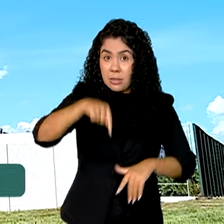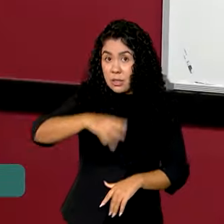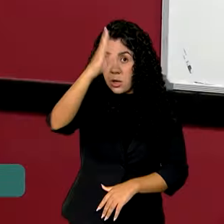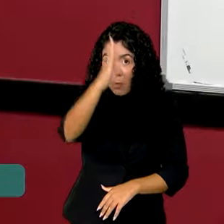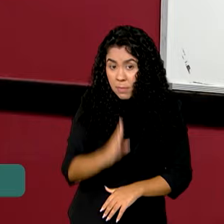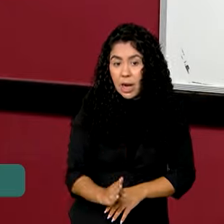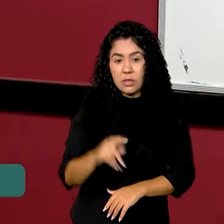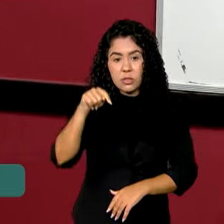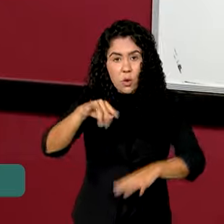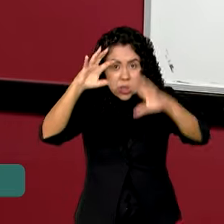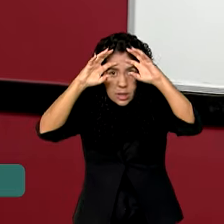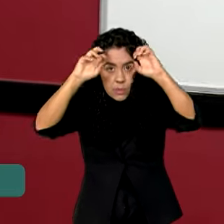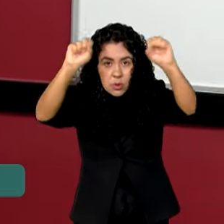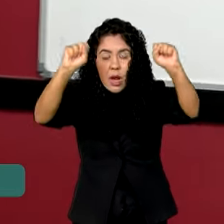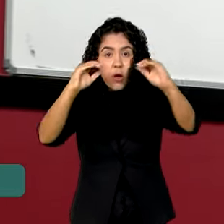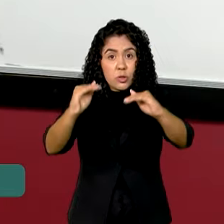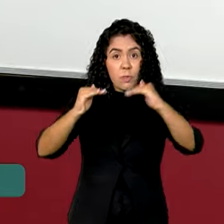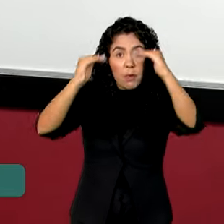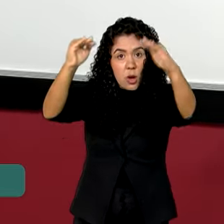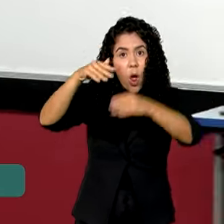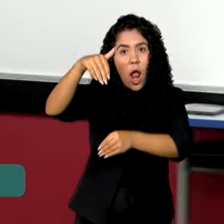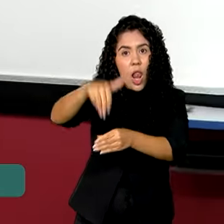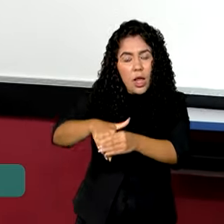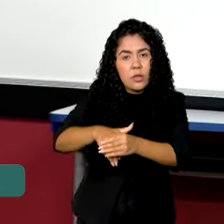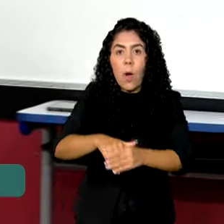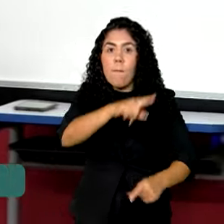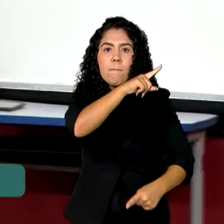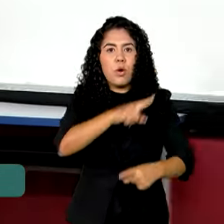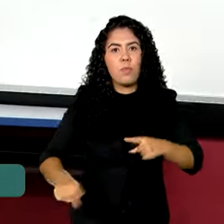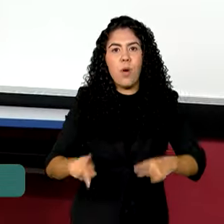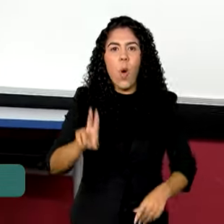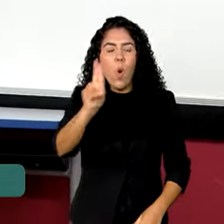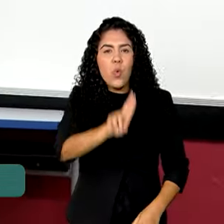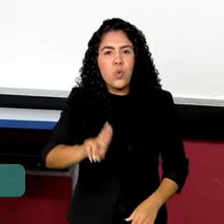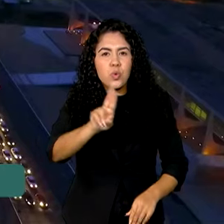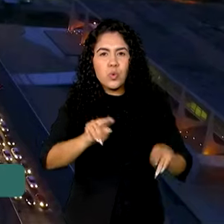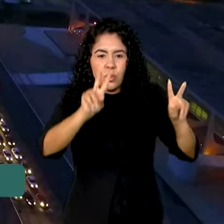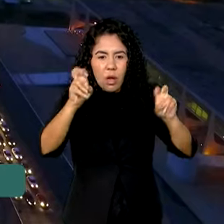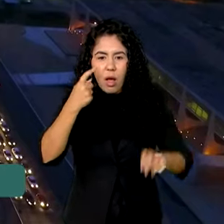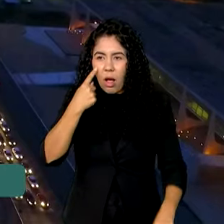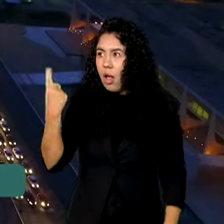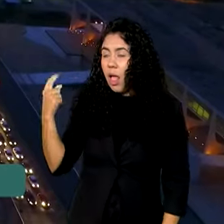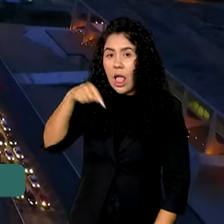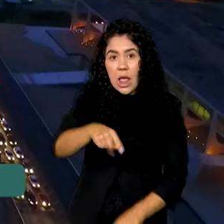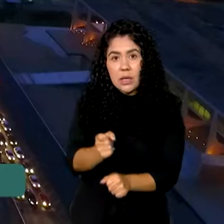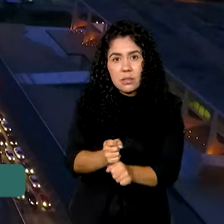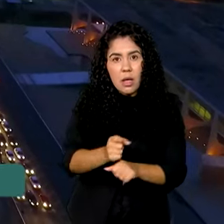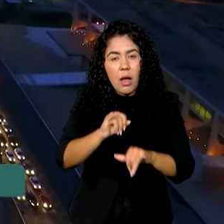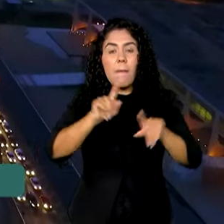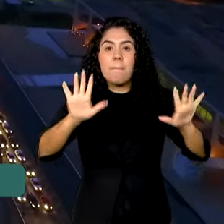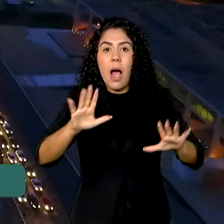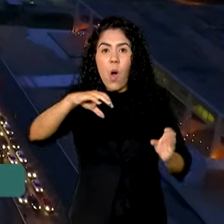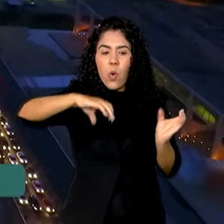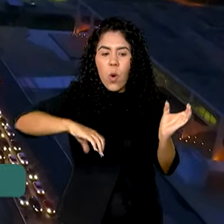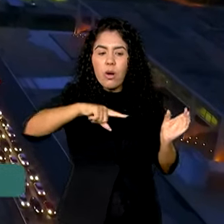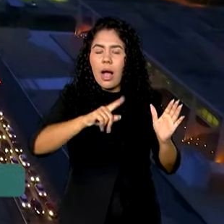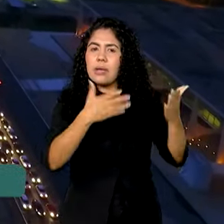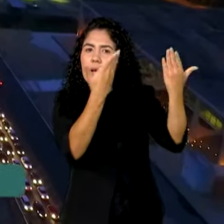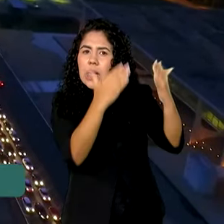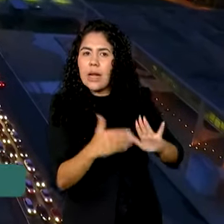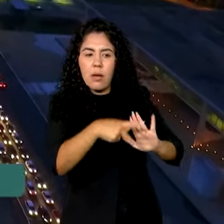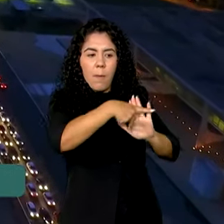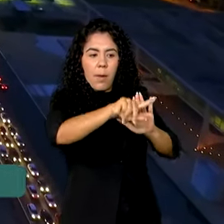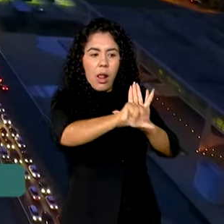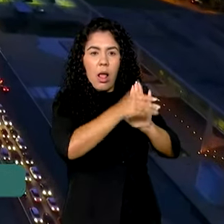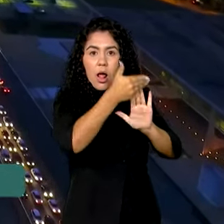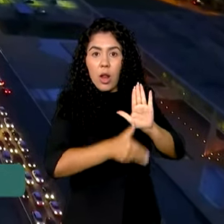Eleitoral proibiu o uso da Inteligência Artificial nas eleições para prefeitos neste ano e o congresso Analisa projeto de lei que transforma o